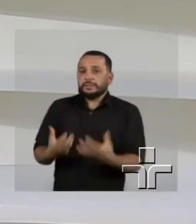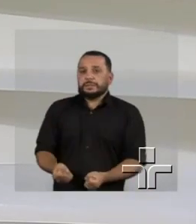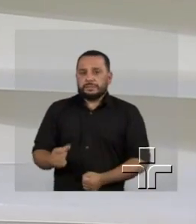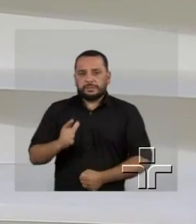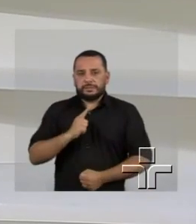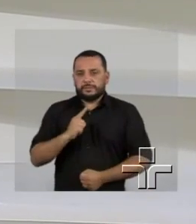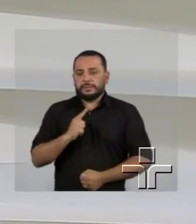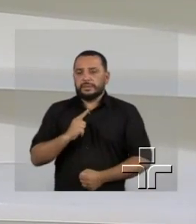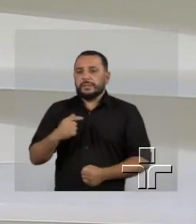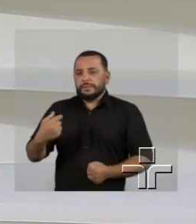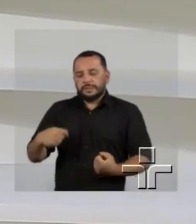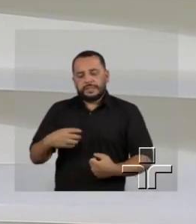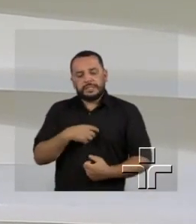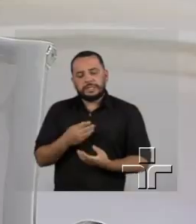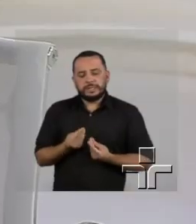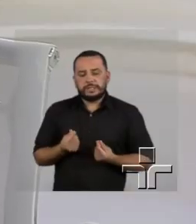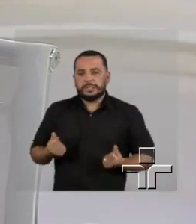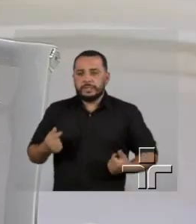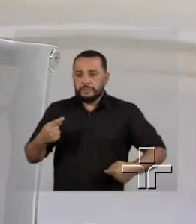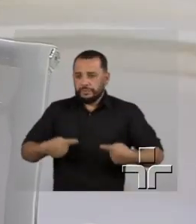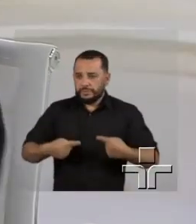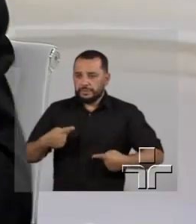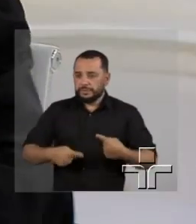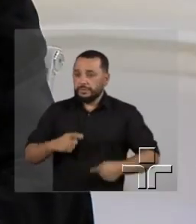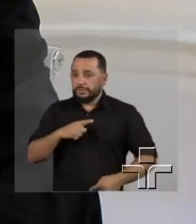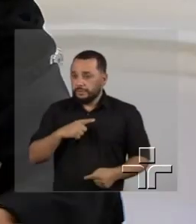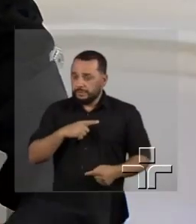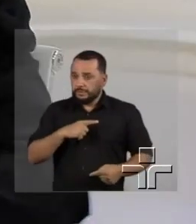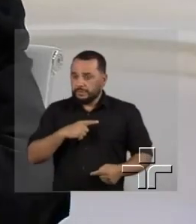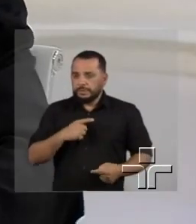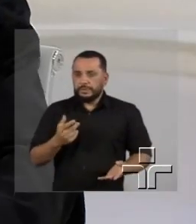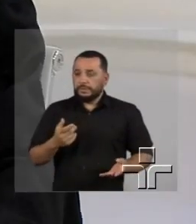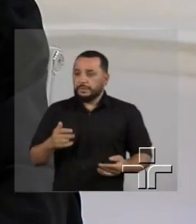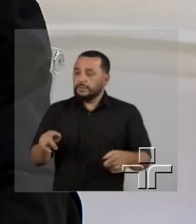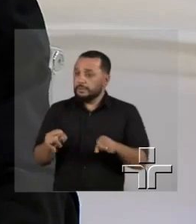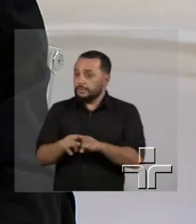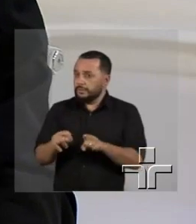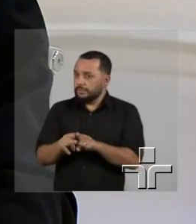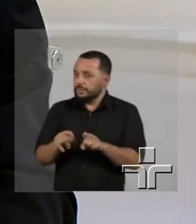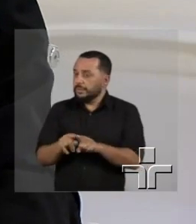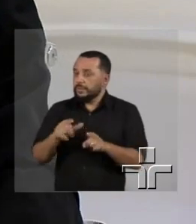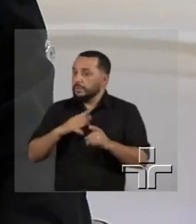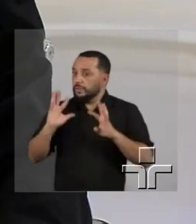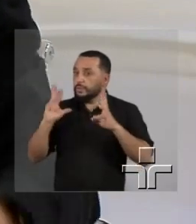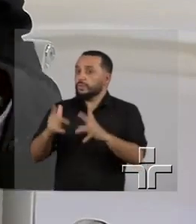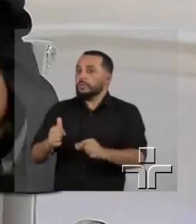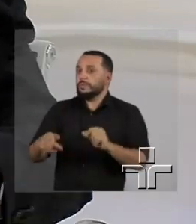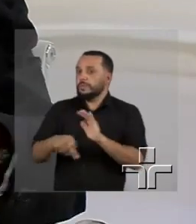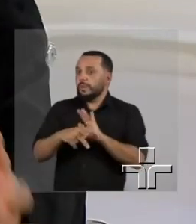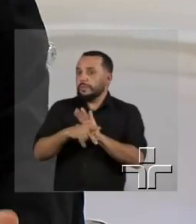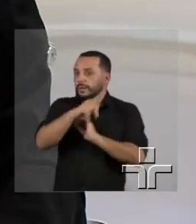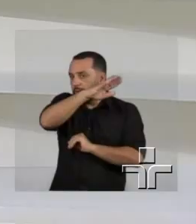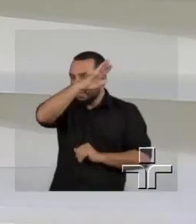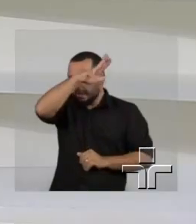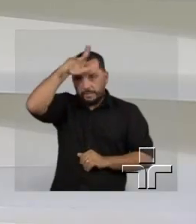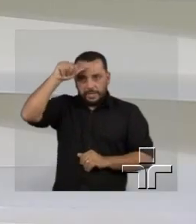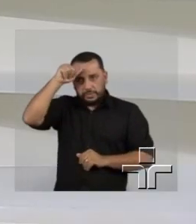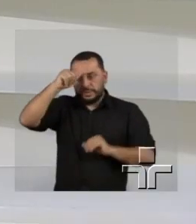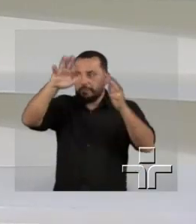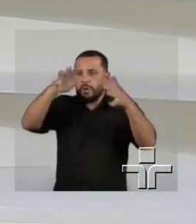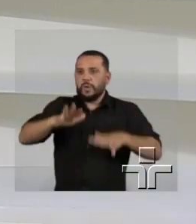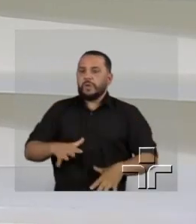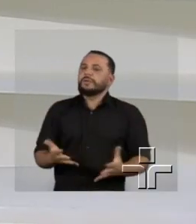alinhamentos automáticos, não só com os Estados Unidos, mas com Israel também, que também tiram